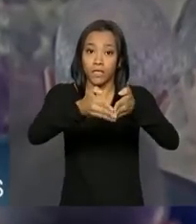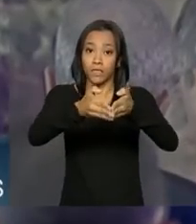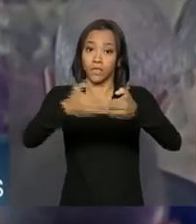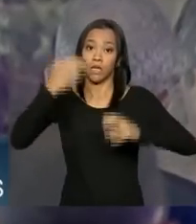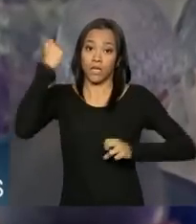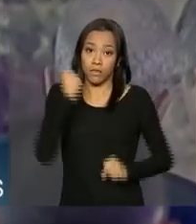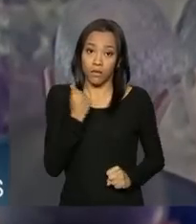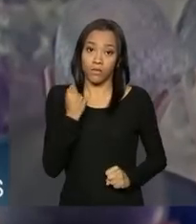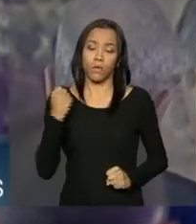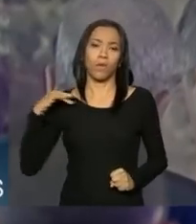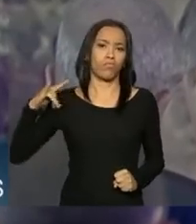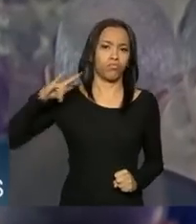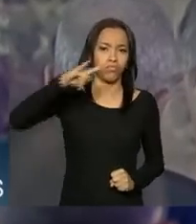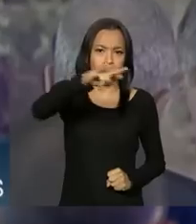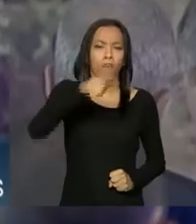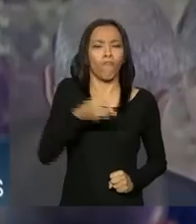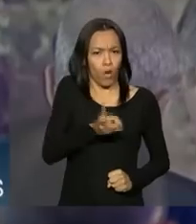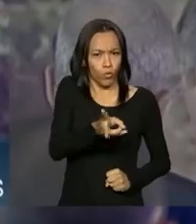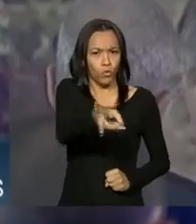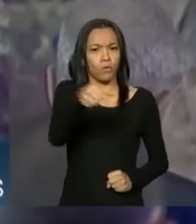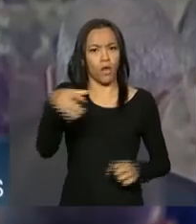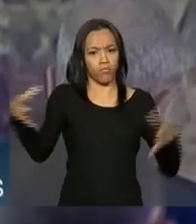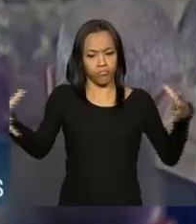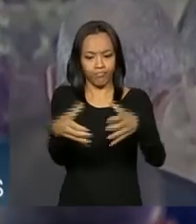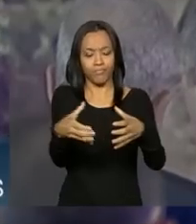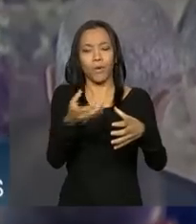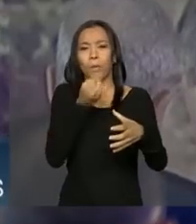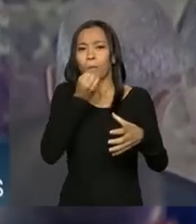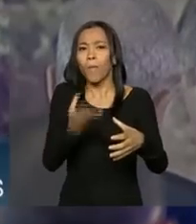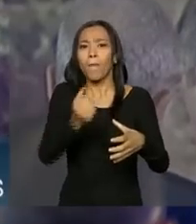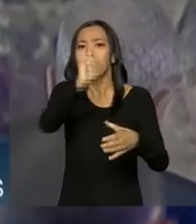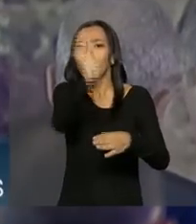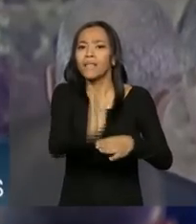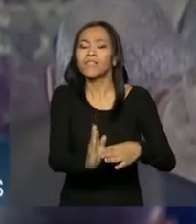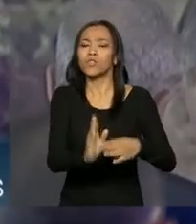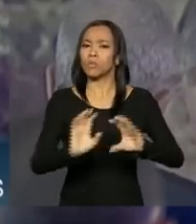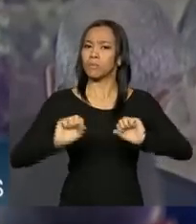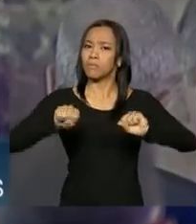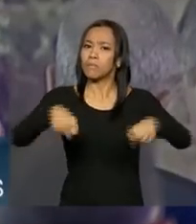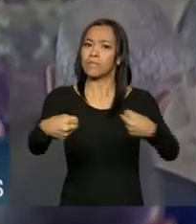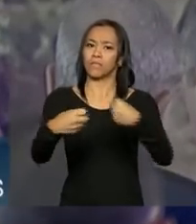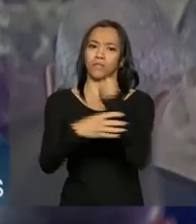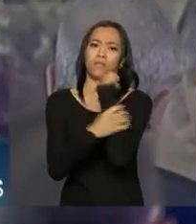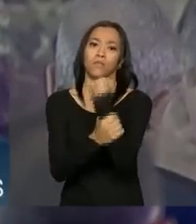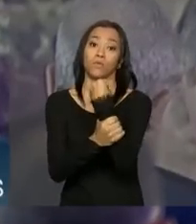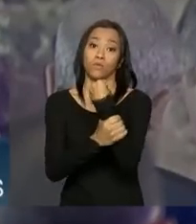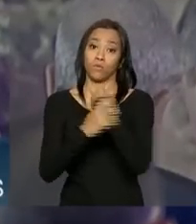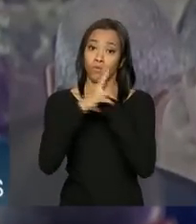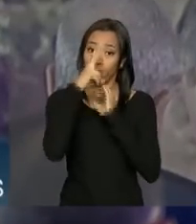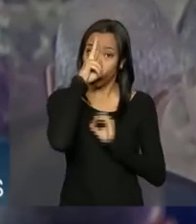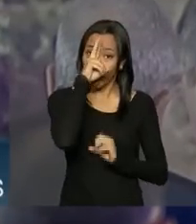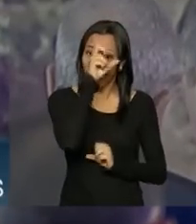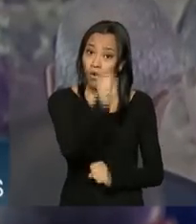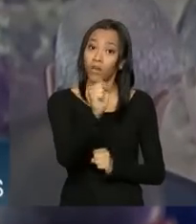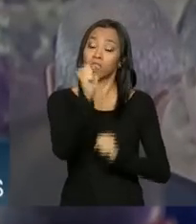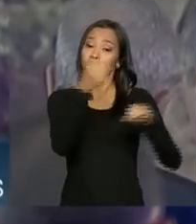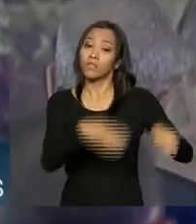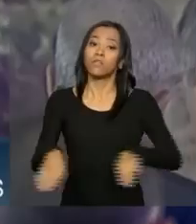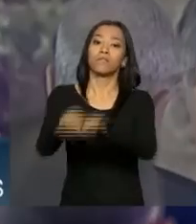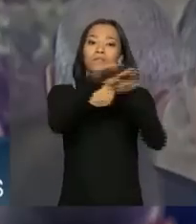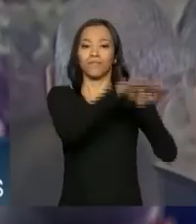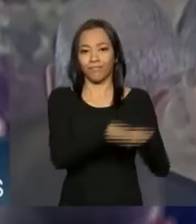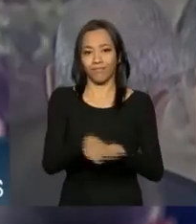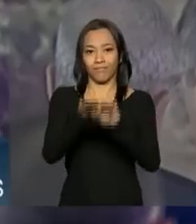continuarão decisivas para a construção de um Brasil mais seguro, mais forte, mais justo